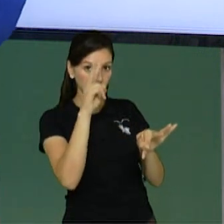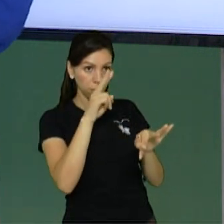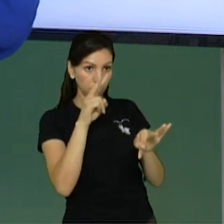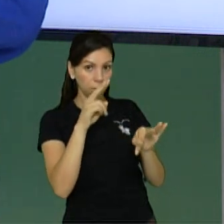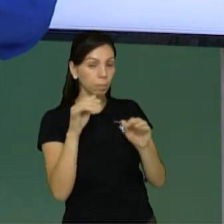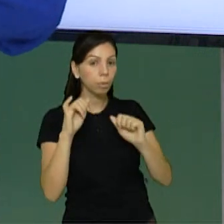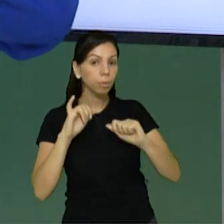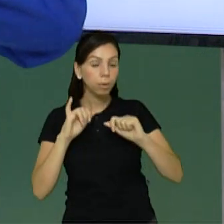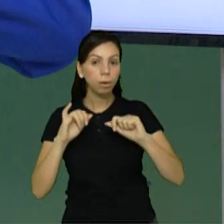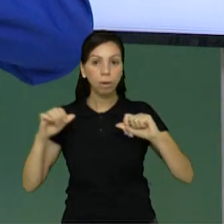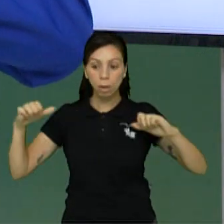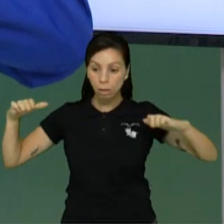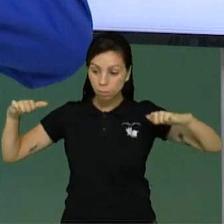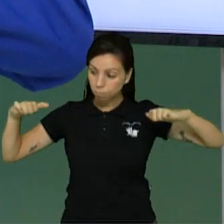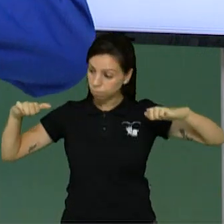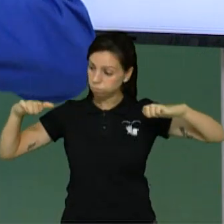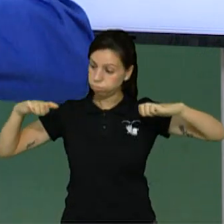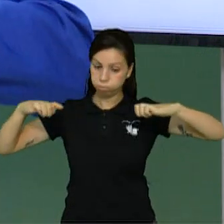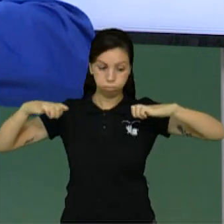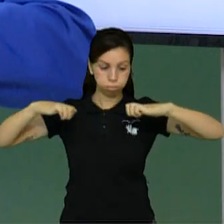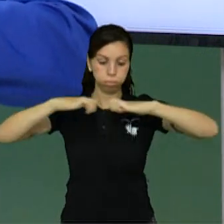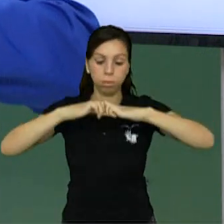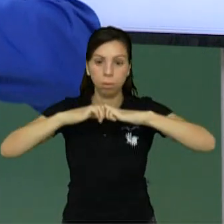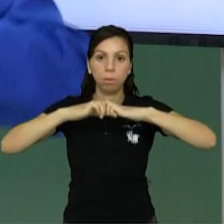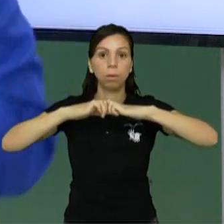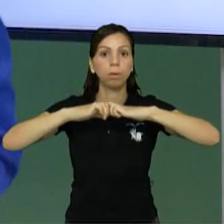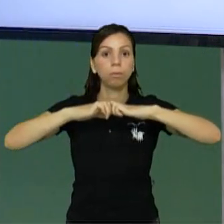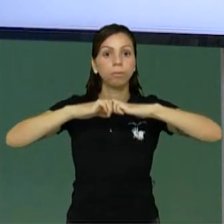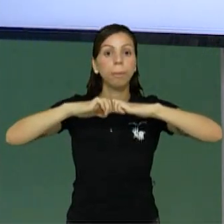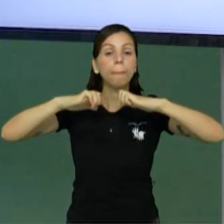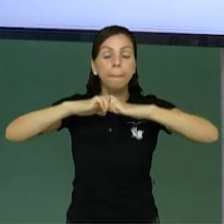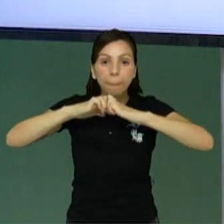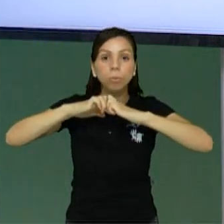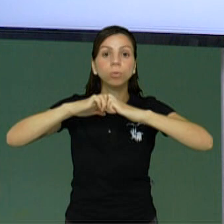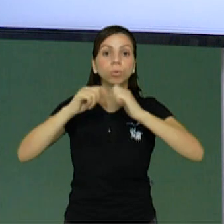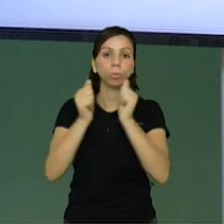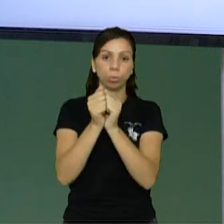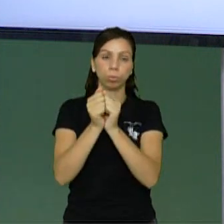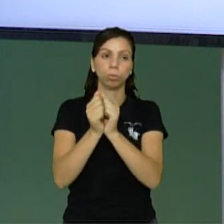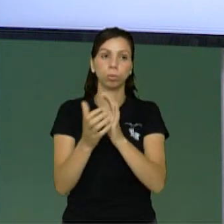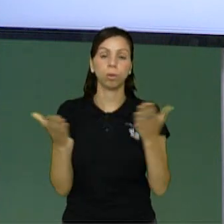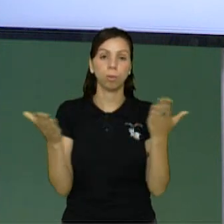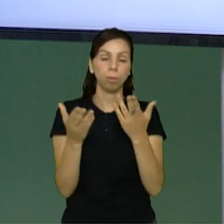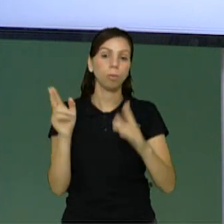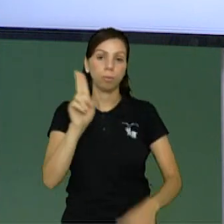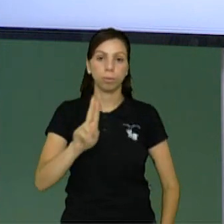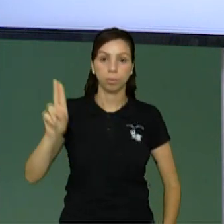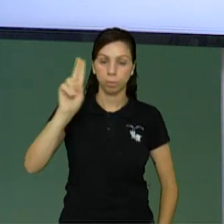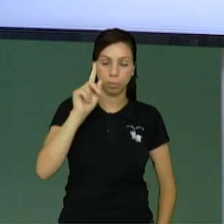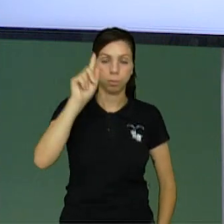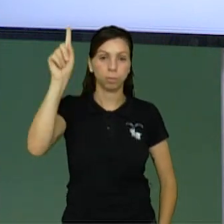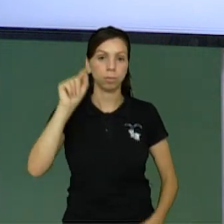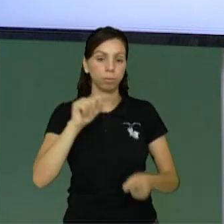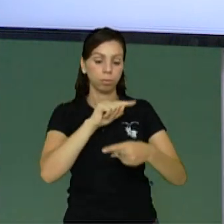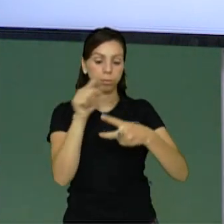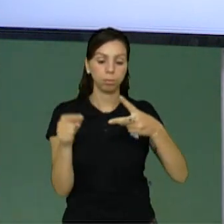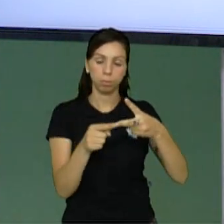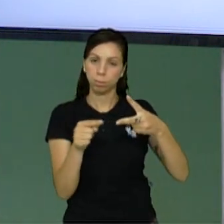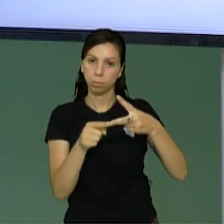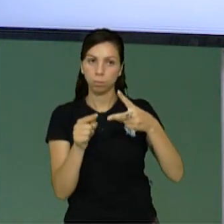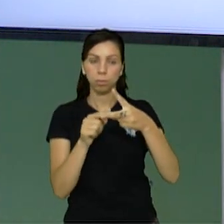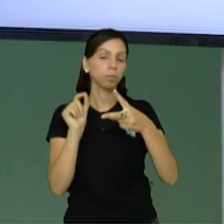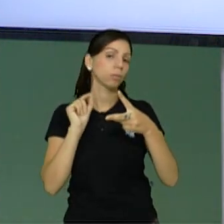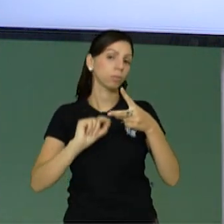carrinhos ficaram conectados, eles ficaram grudados. Então, eu vou usar agora aqui uma segunda ideia, só que nesta